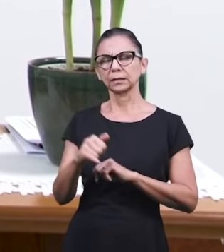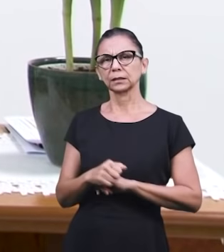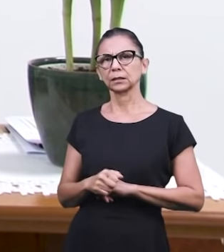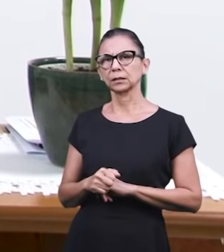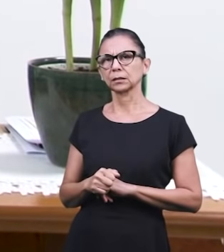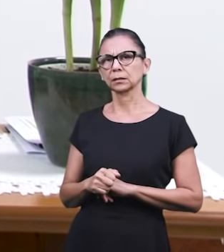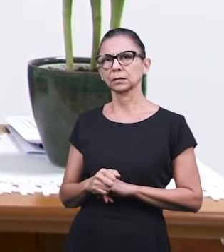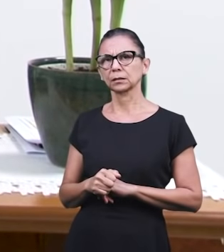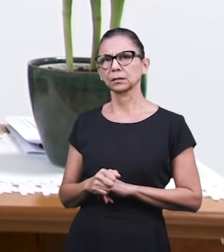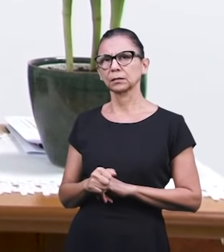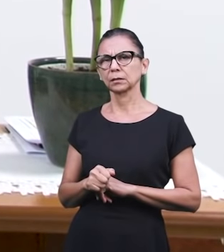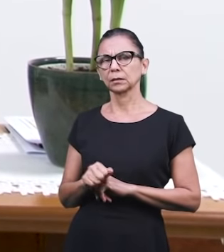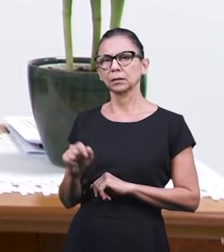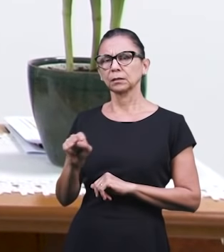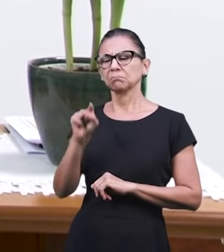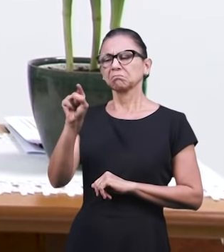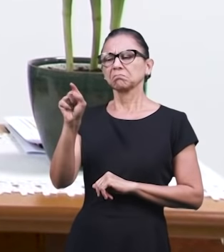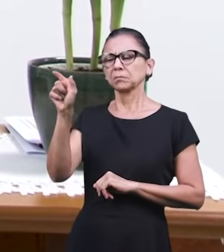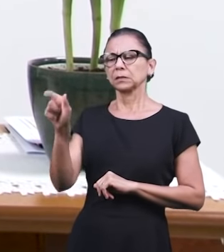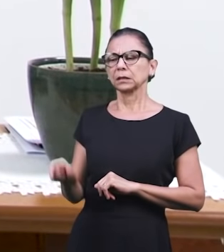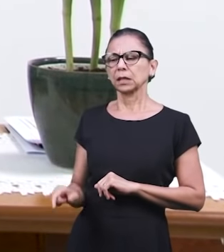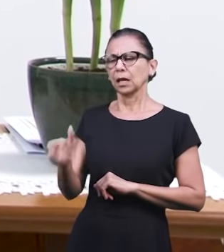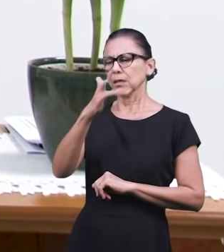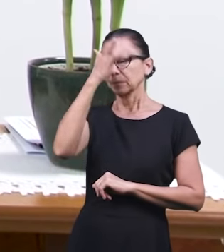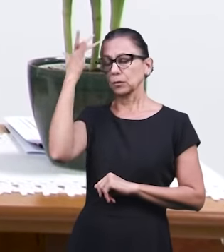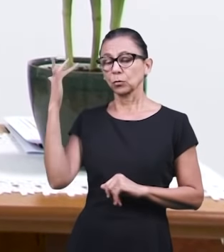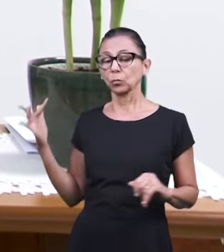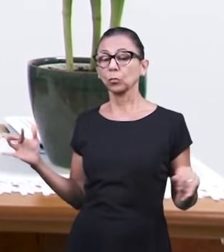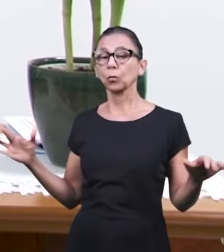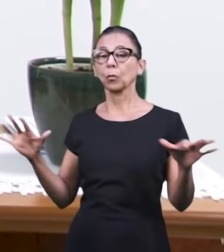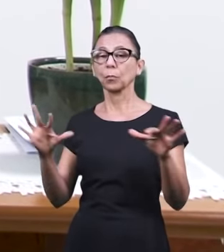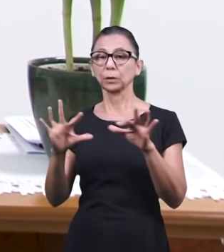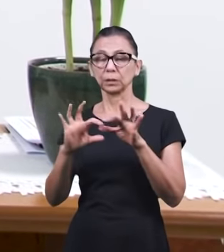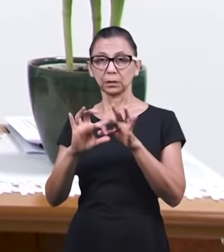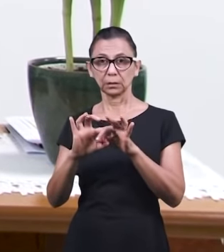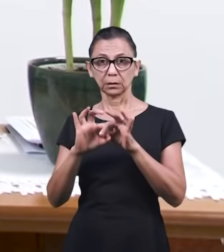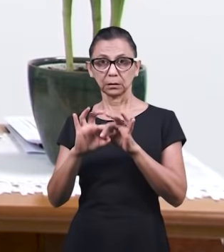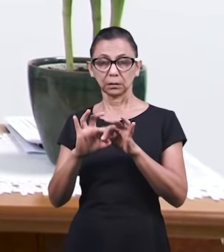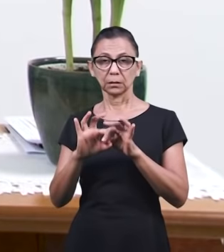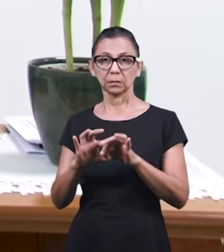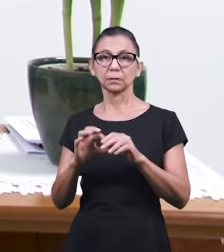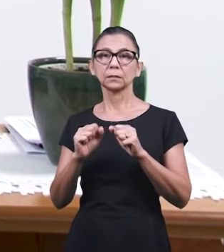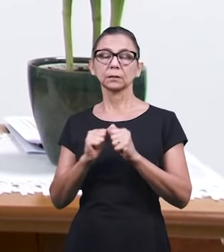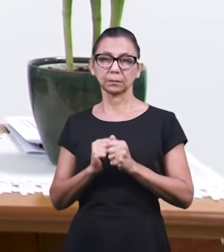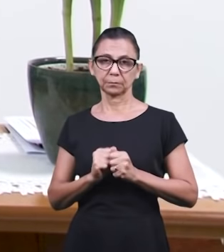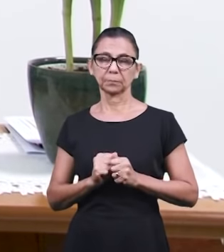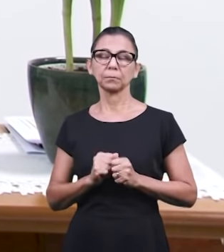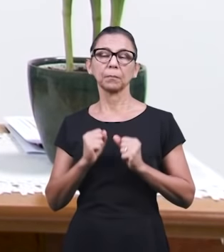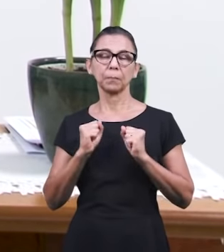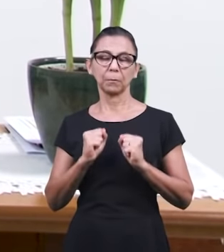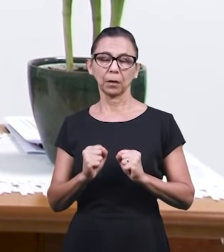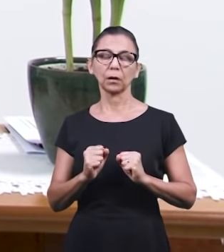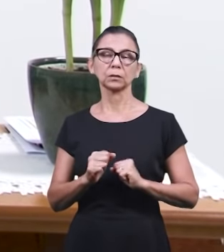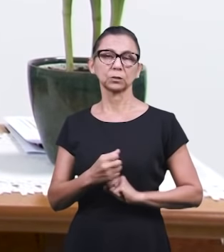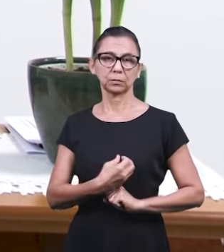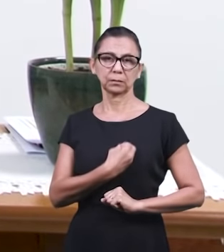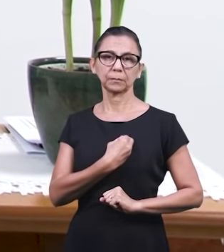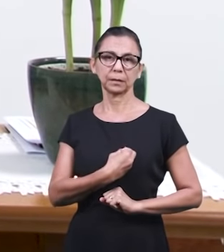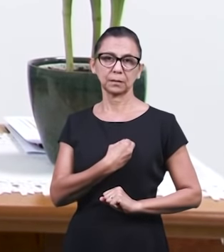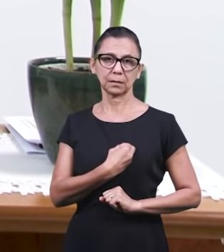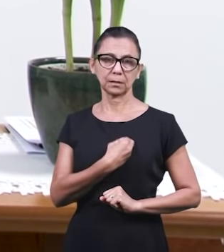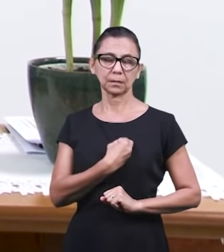quem são esses demais? Aqueles que estão no mesmo corpo, na mesma comunhão, na mesma unidade. E esses